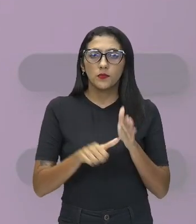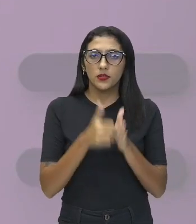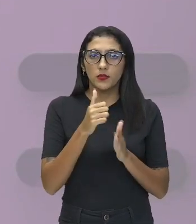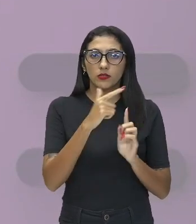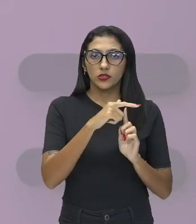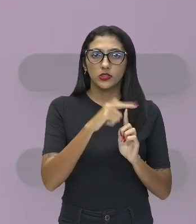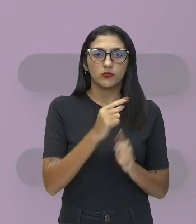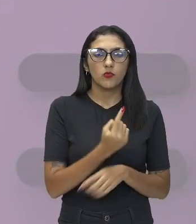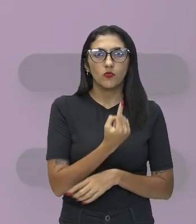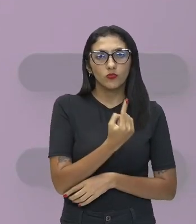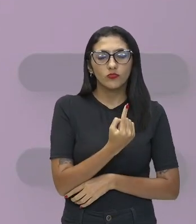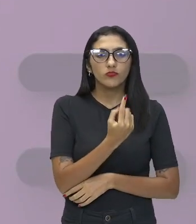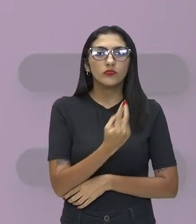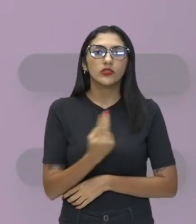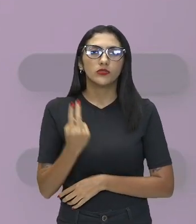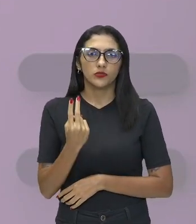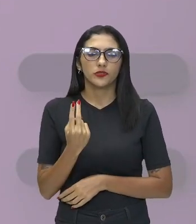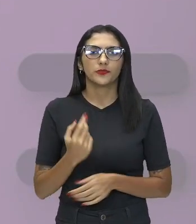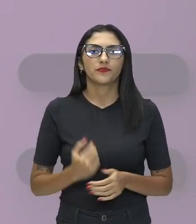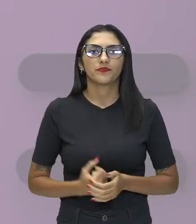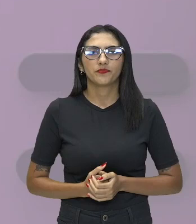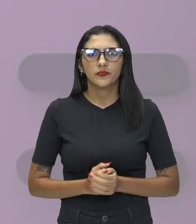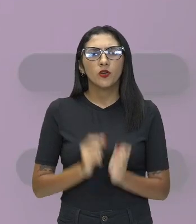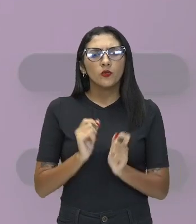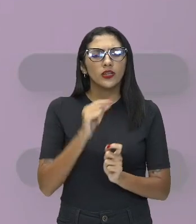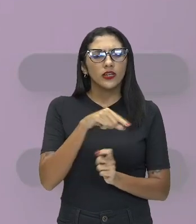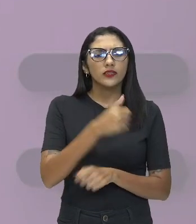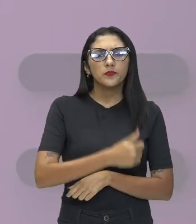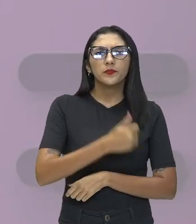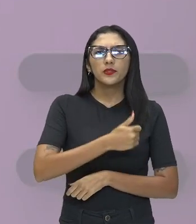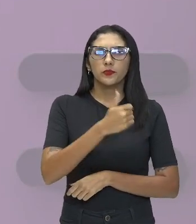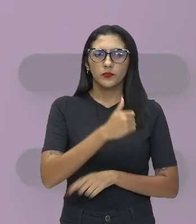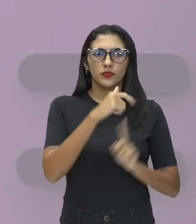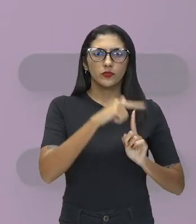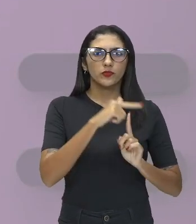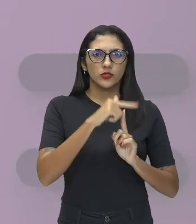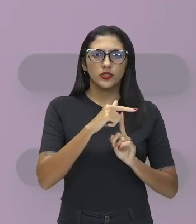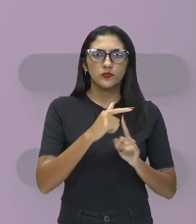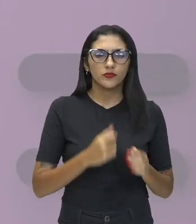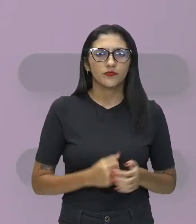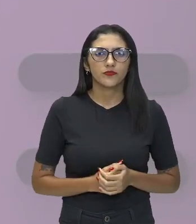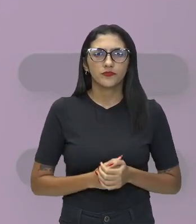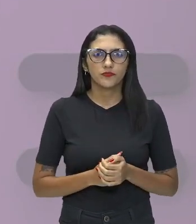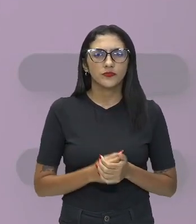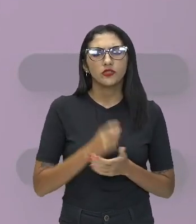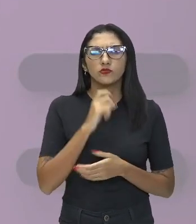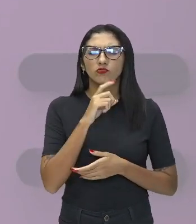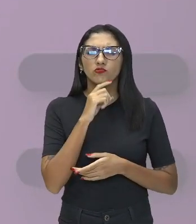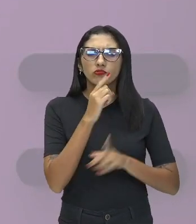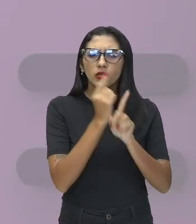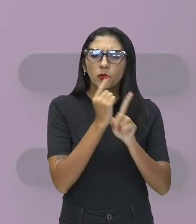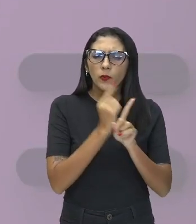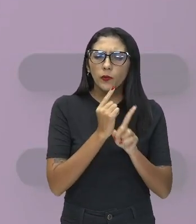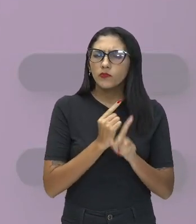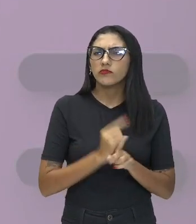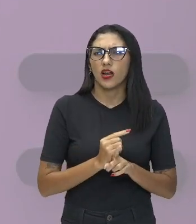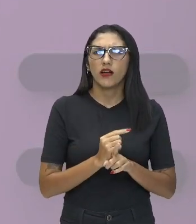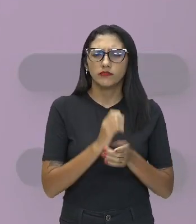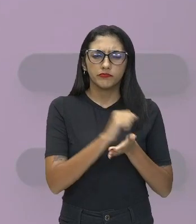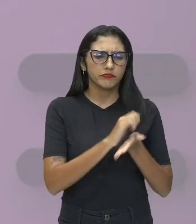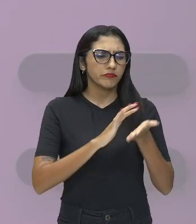2. Determinante de ordem 1, a gente quase não encontra nos exercícios, a gente vai abordar apenas